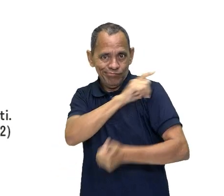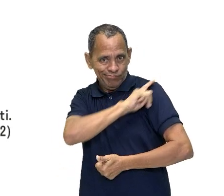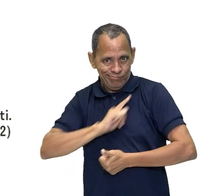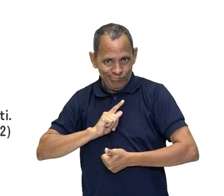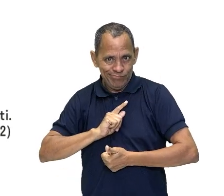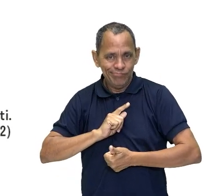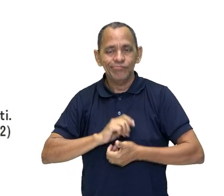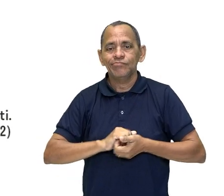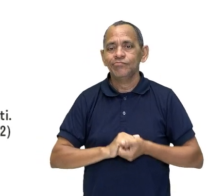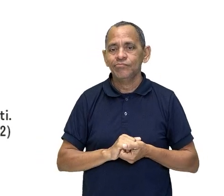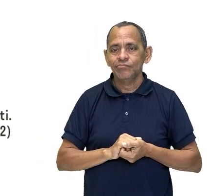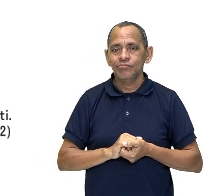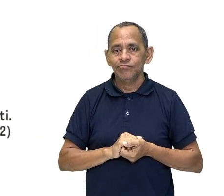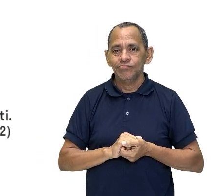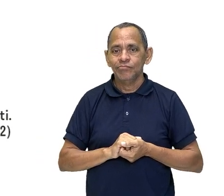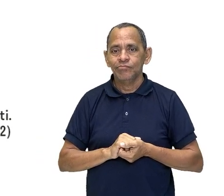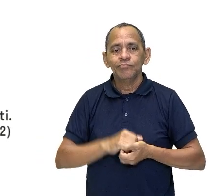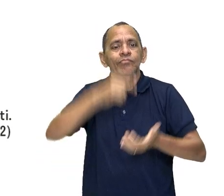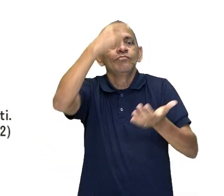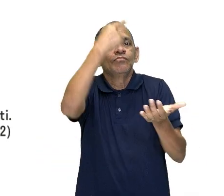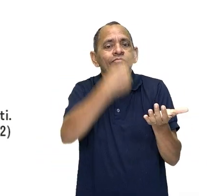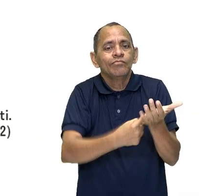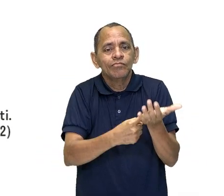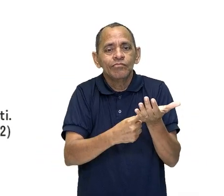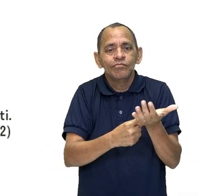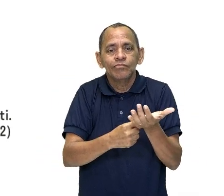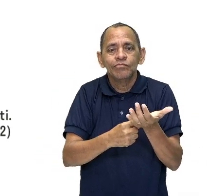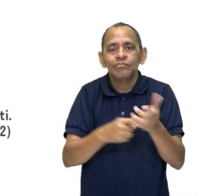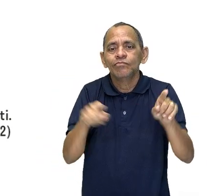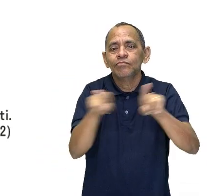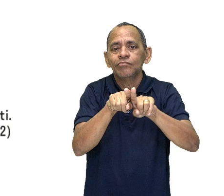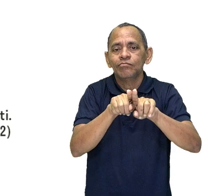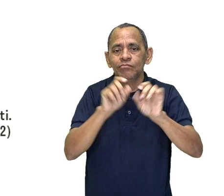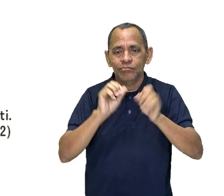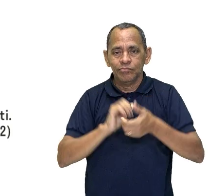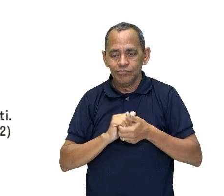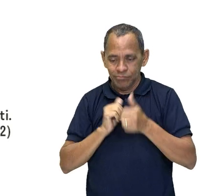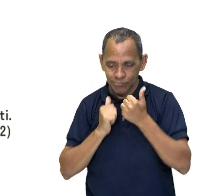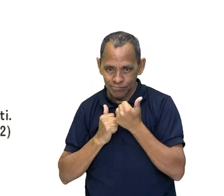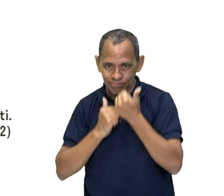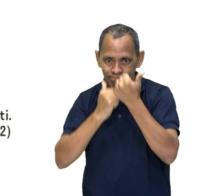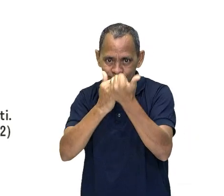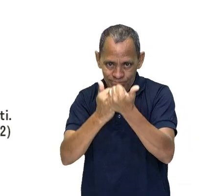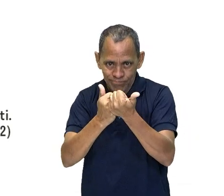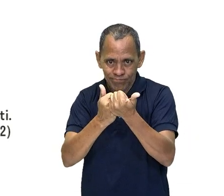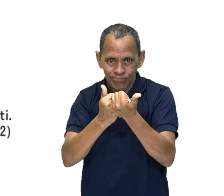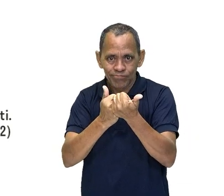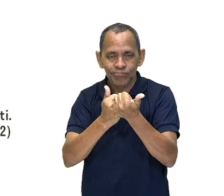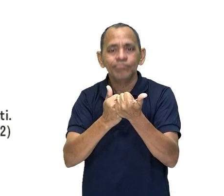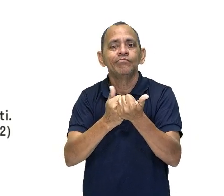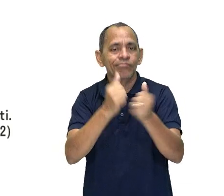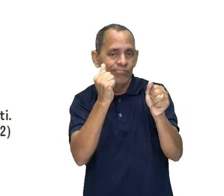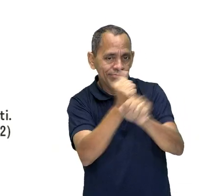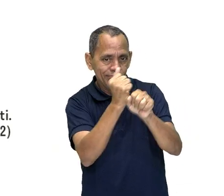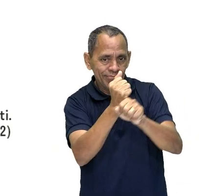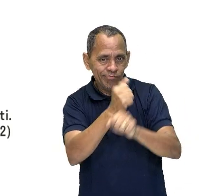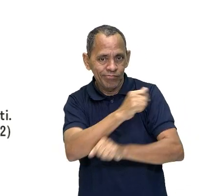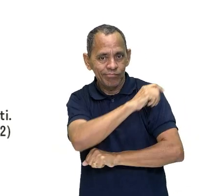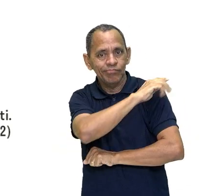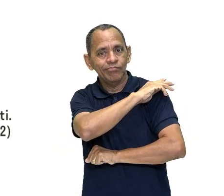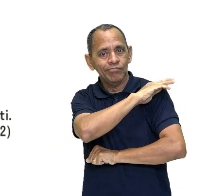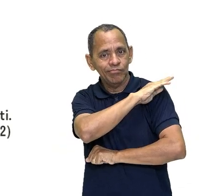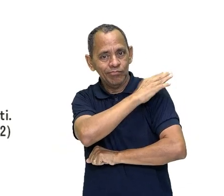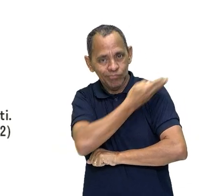da República, que, em contrapartida, dava apoio político e obras públicas no chamado patronato, que